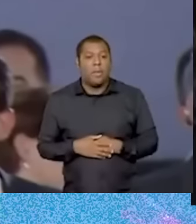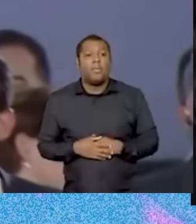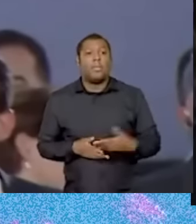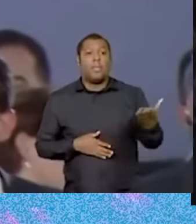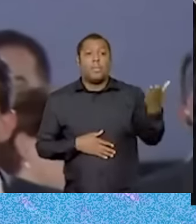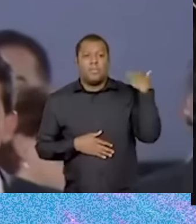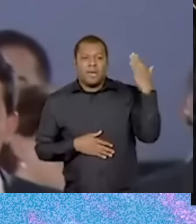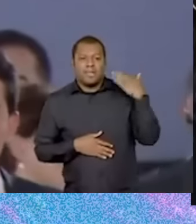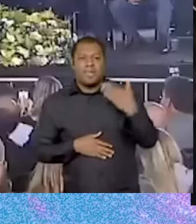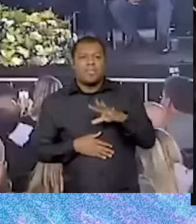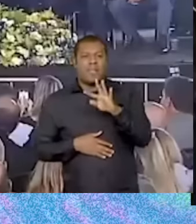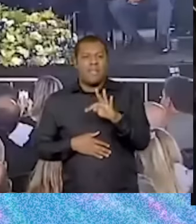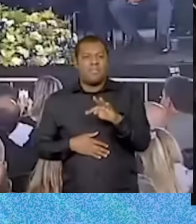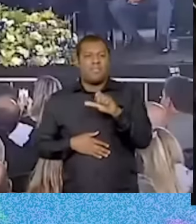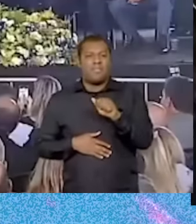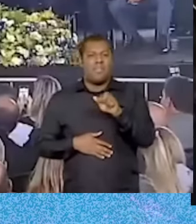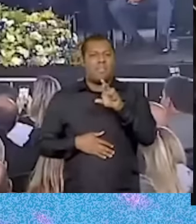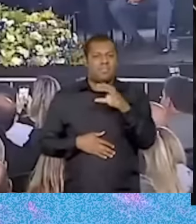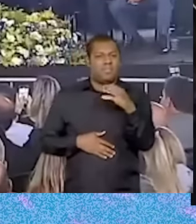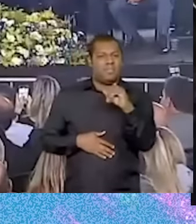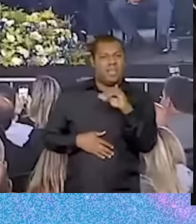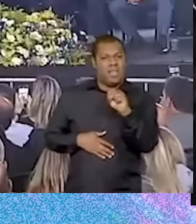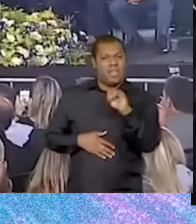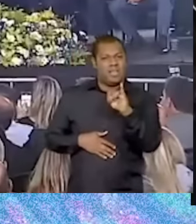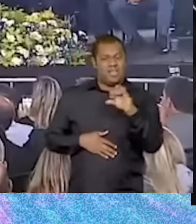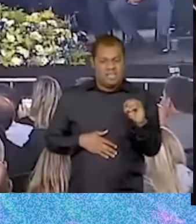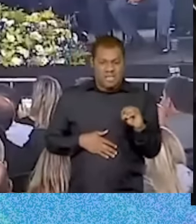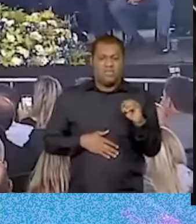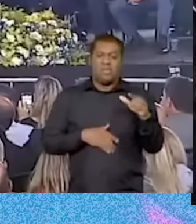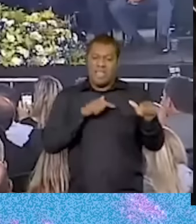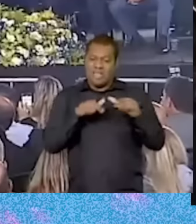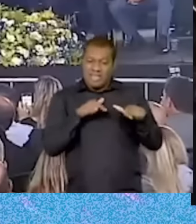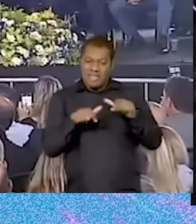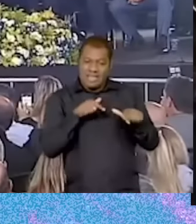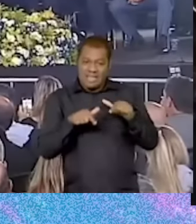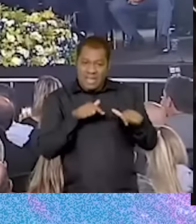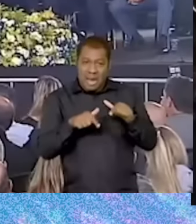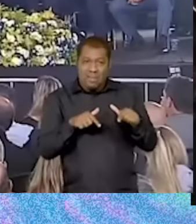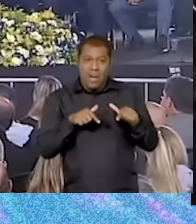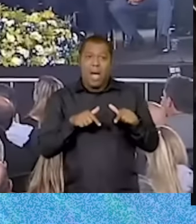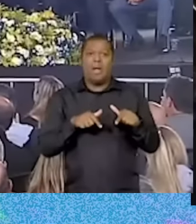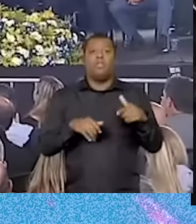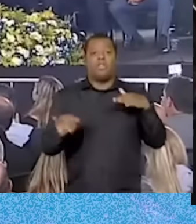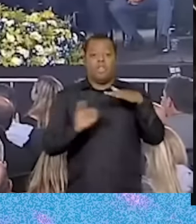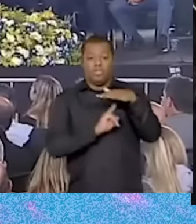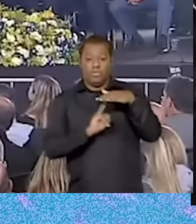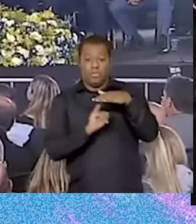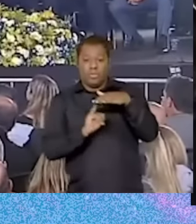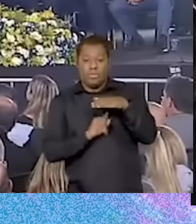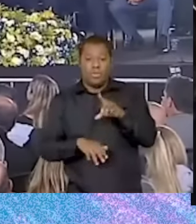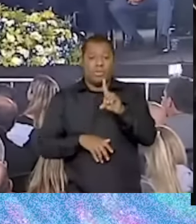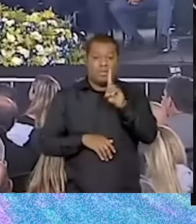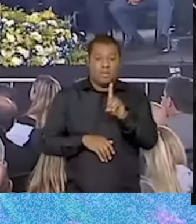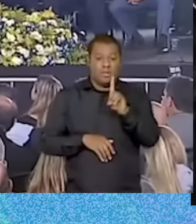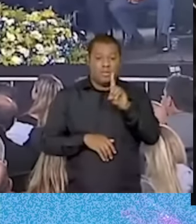denite trabalhou fazendo Guto para manal quando eu era Presidente eu